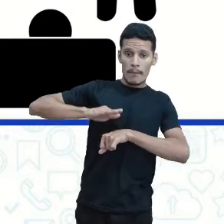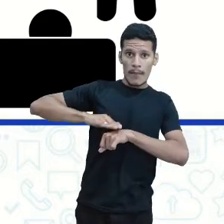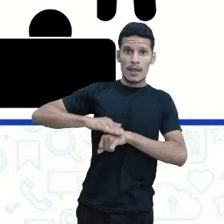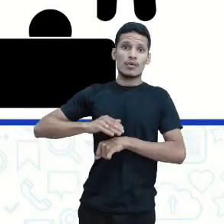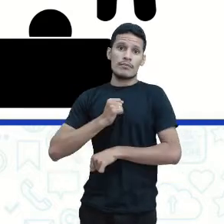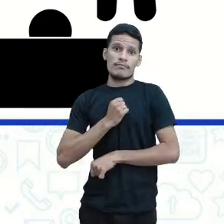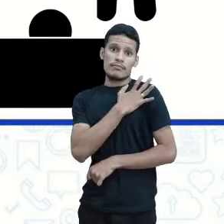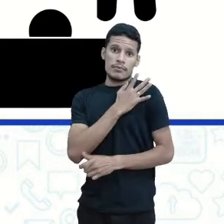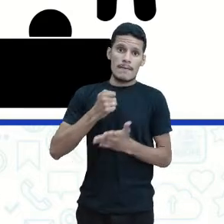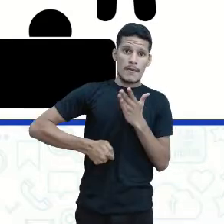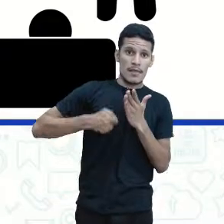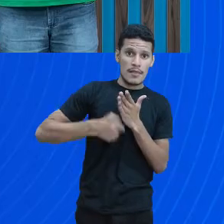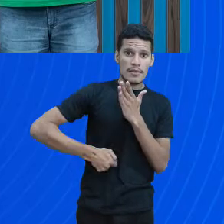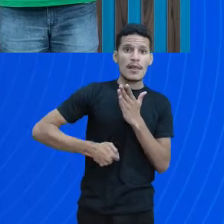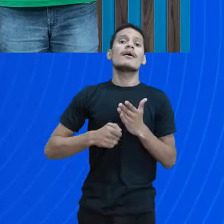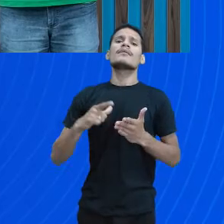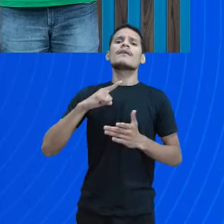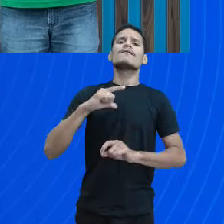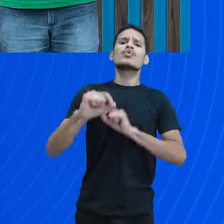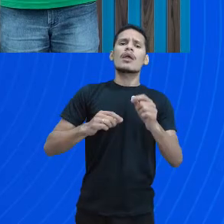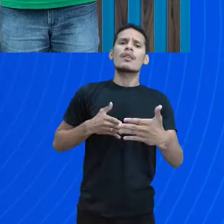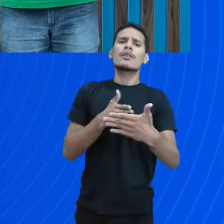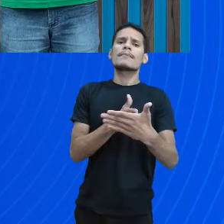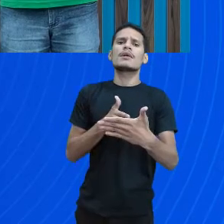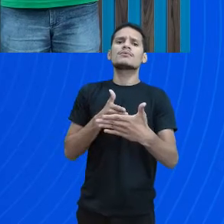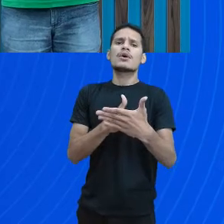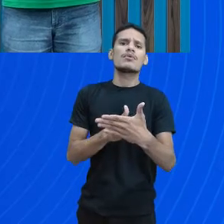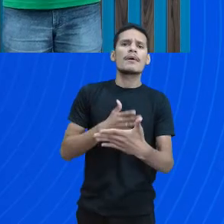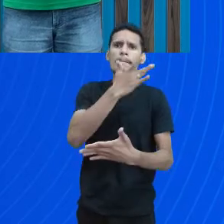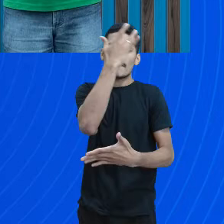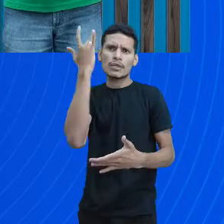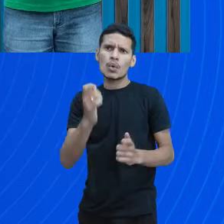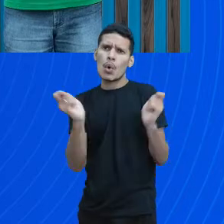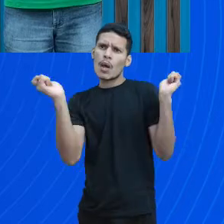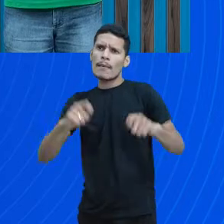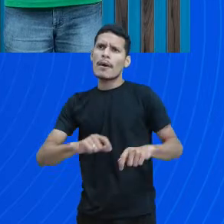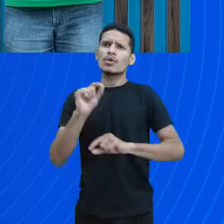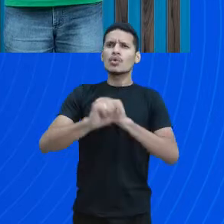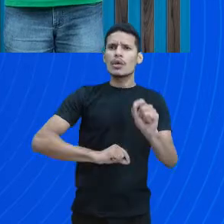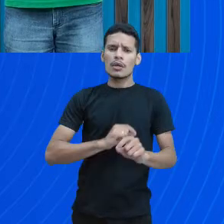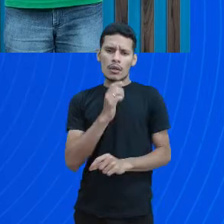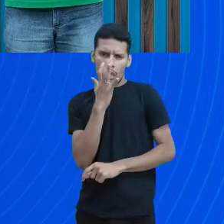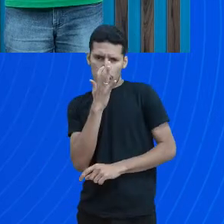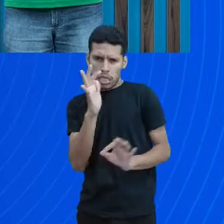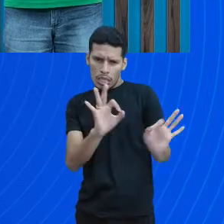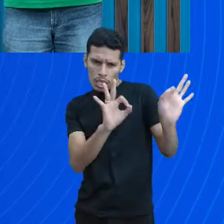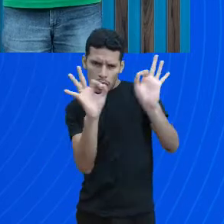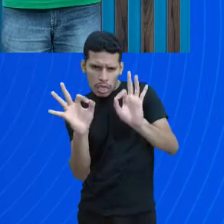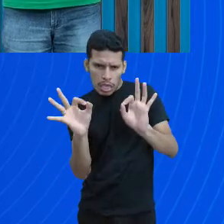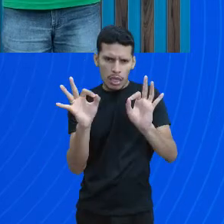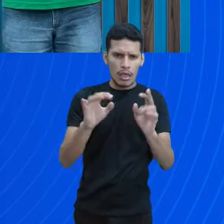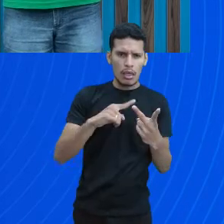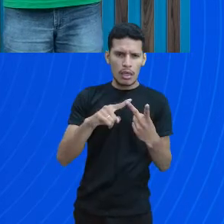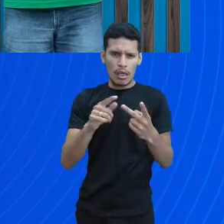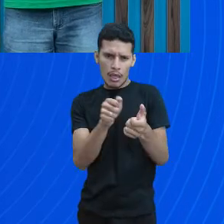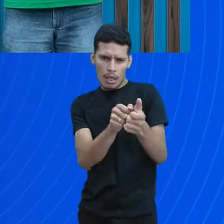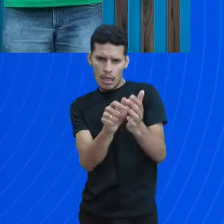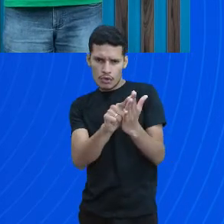militar vai haver, não é, toda essa limitação para que as pessoas pudessem, né, ter acesso às notícias e,